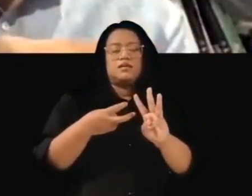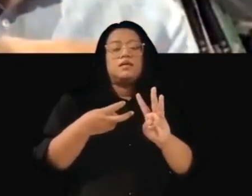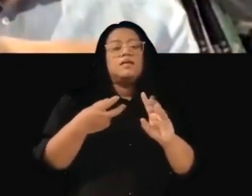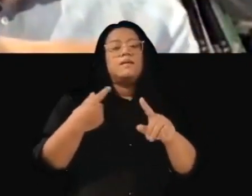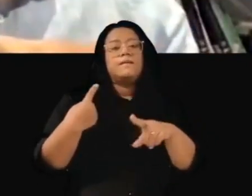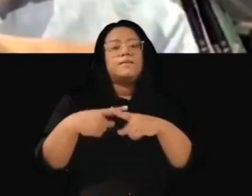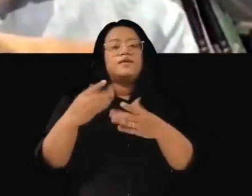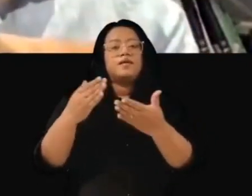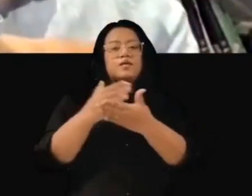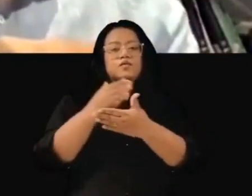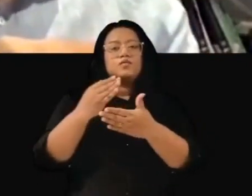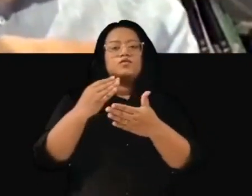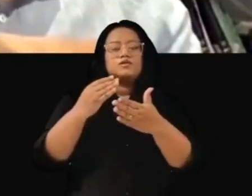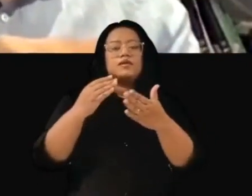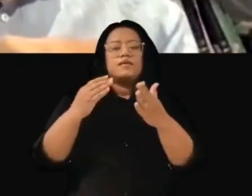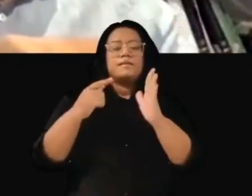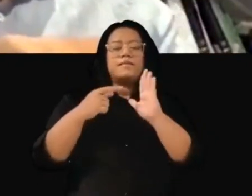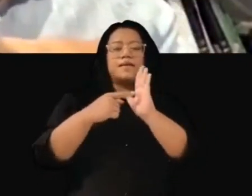Constituição brasileira.